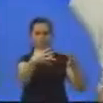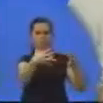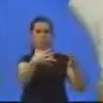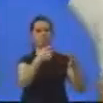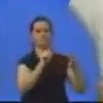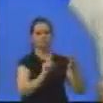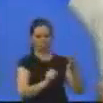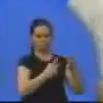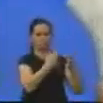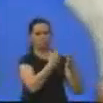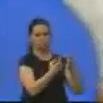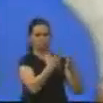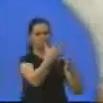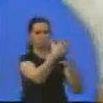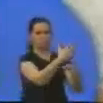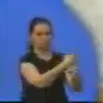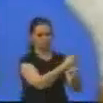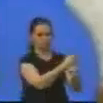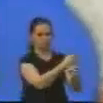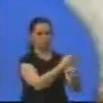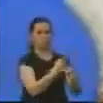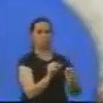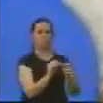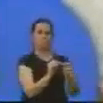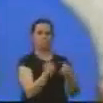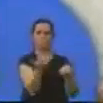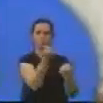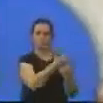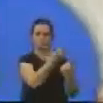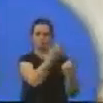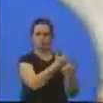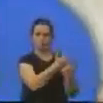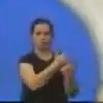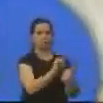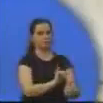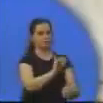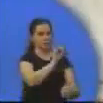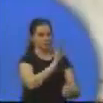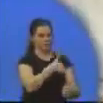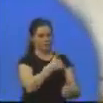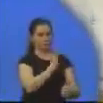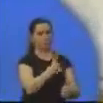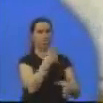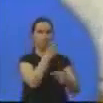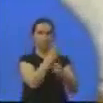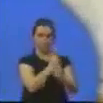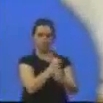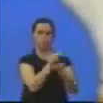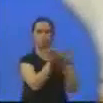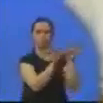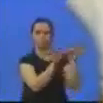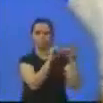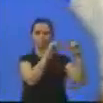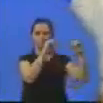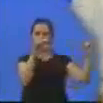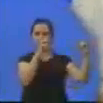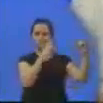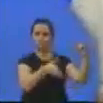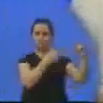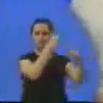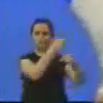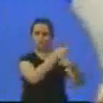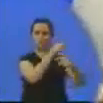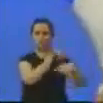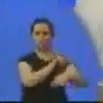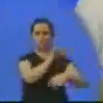Bom, a área, eu vou substituir aquele valor de y que eu acabei de fazer a conta. Então, você arrumou aquela expressão, encontrou o